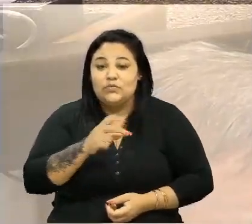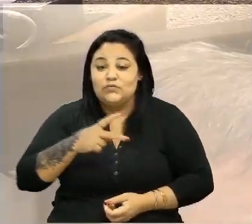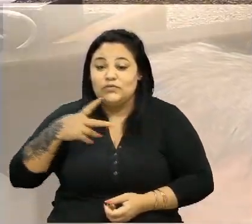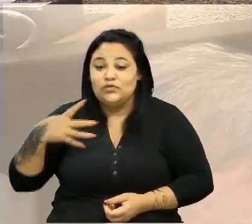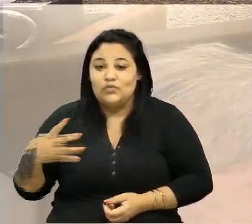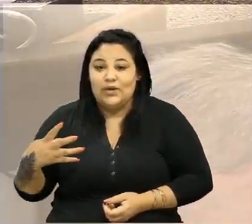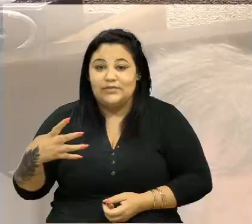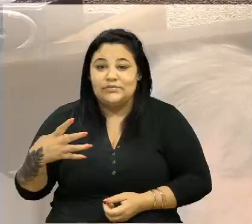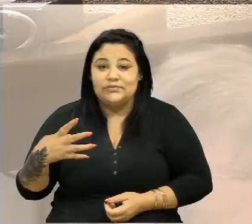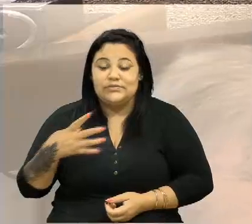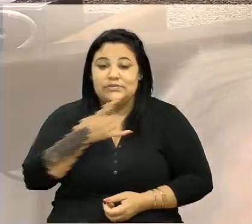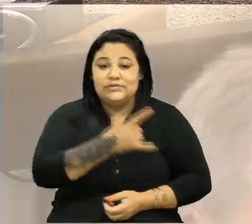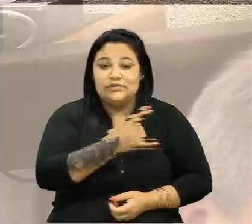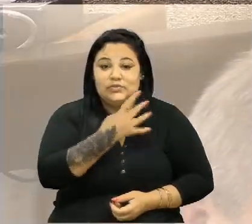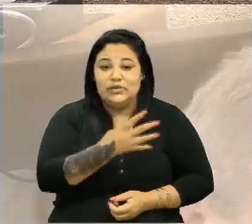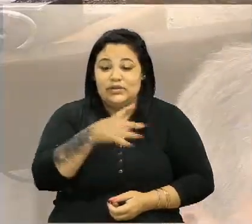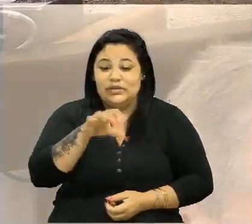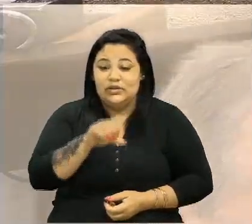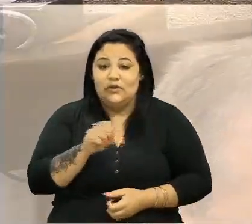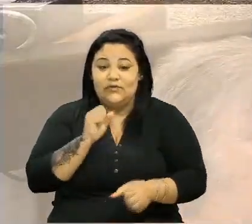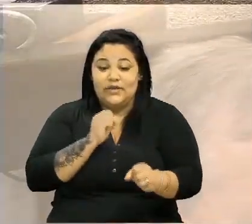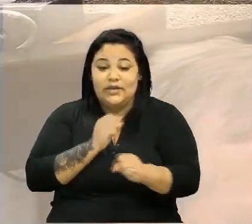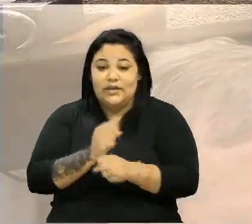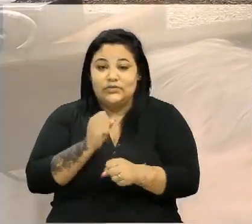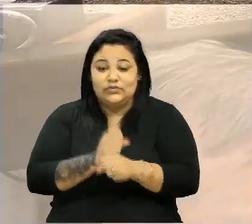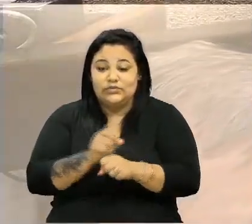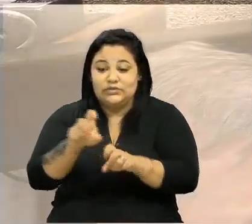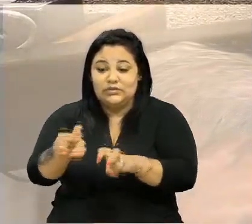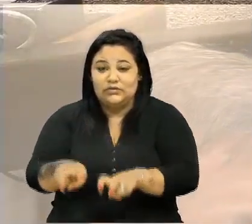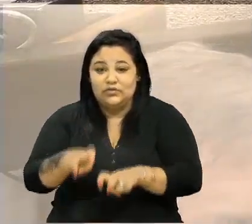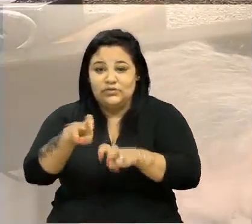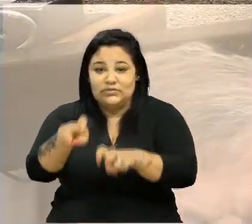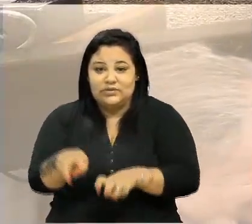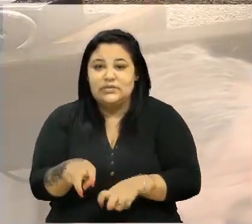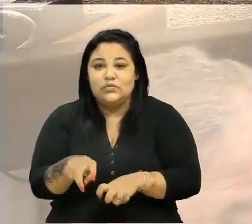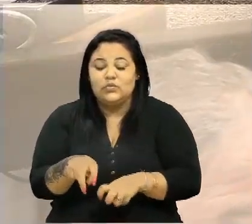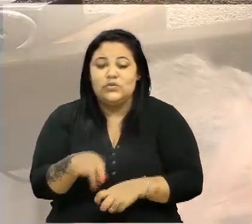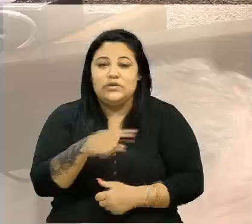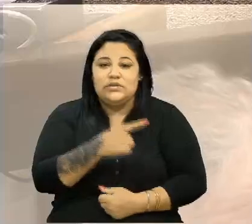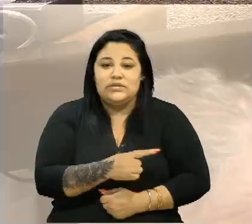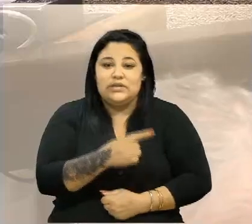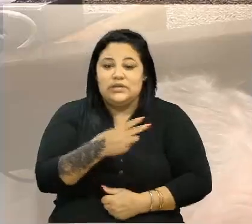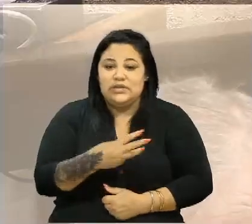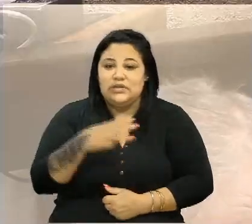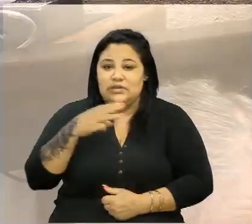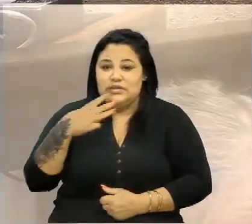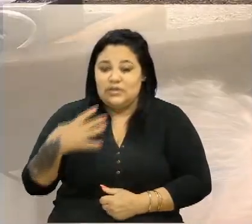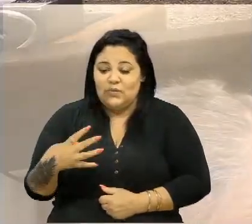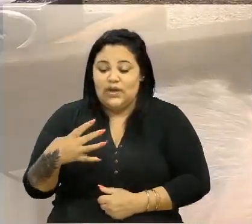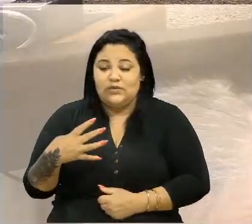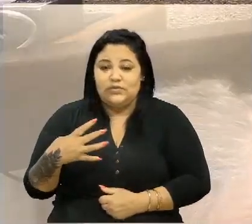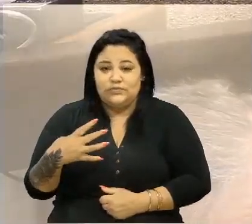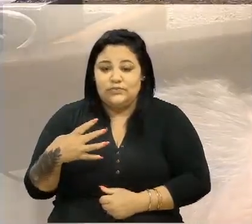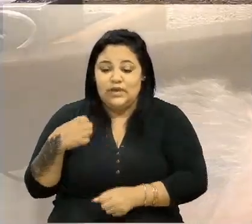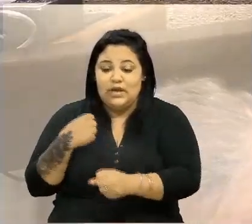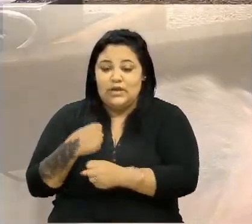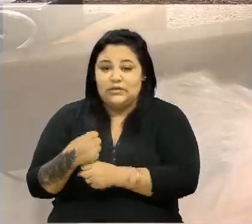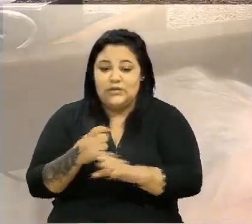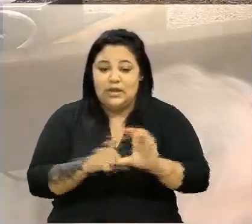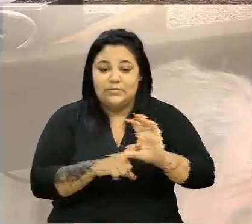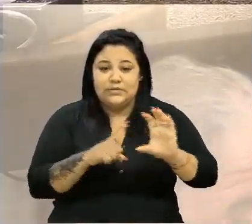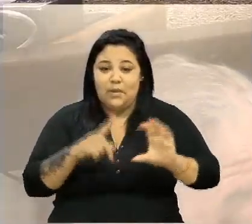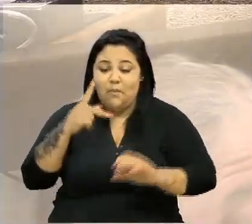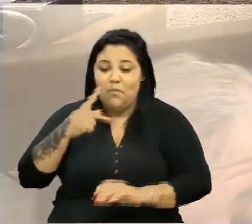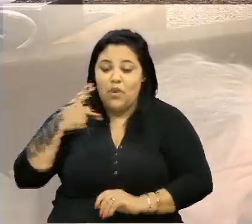2024, 149 anos da colonização e 134 anos da